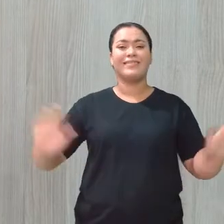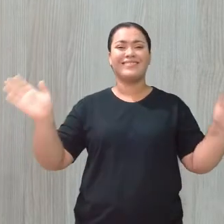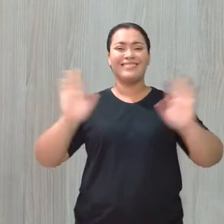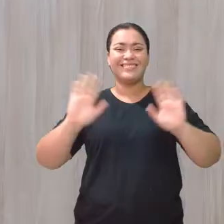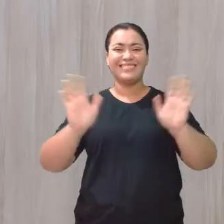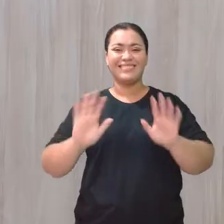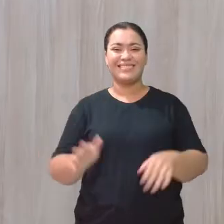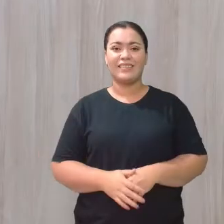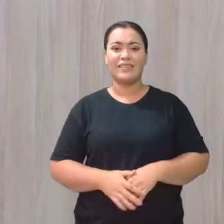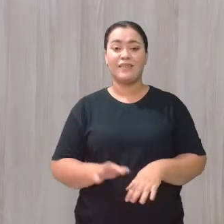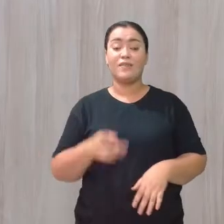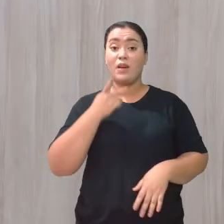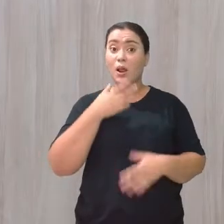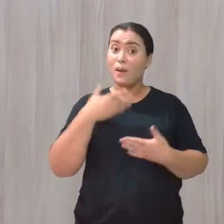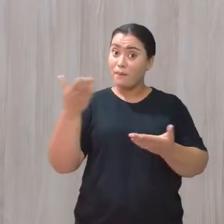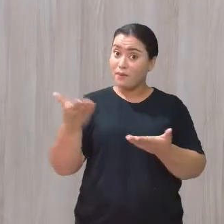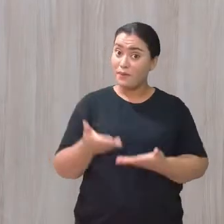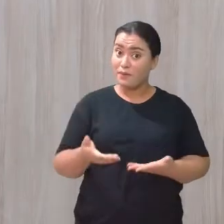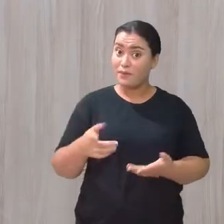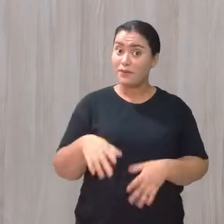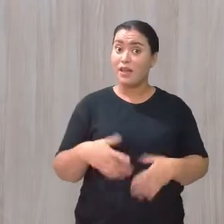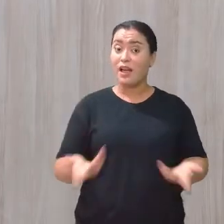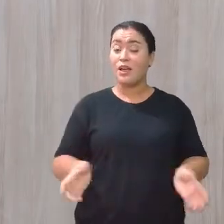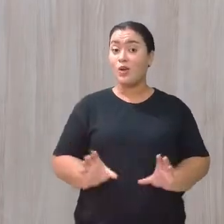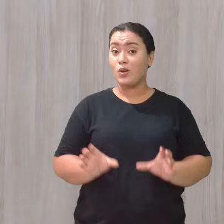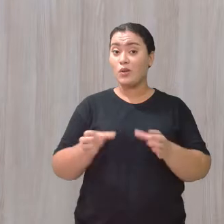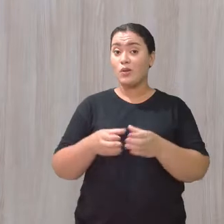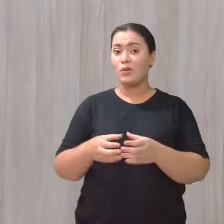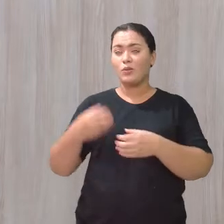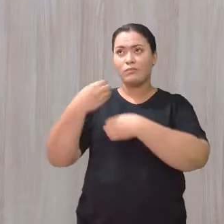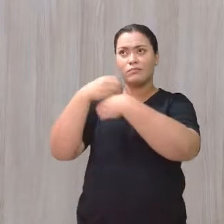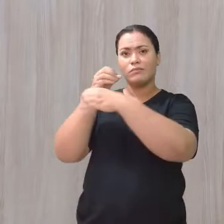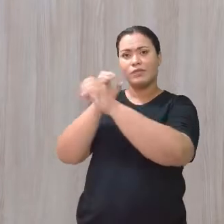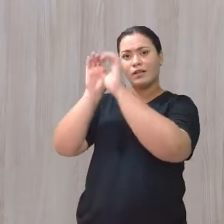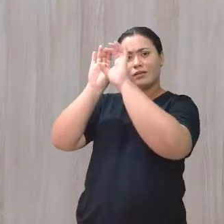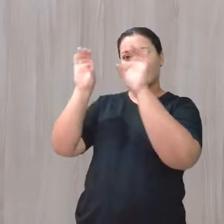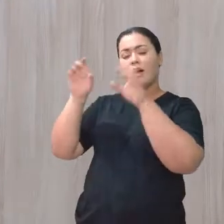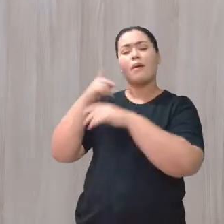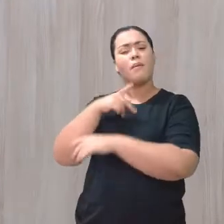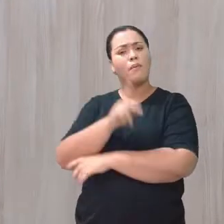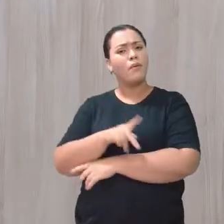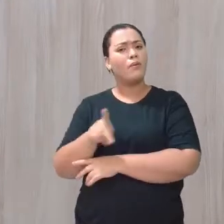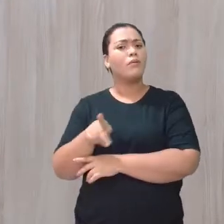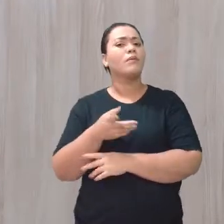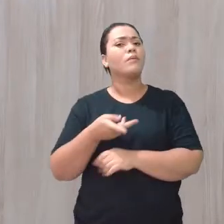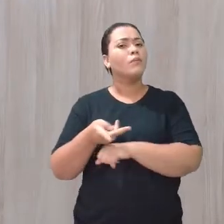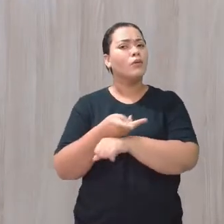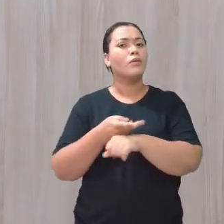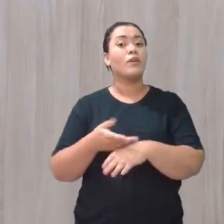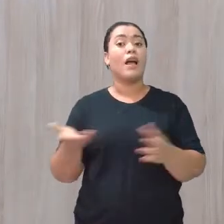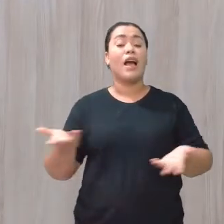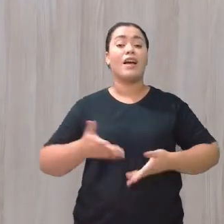pessoal. Bem-vindos, viu, pessoal, ao nosso clube de astronomia. Procurem aí os professores de vocês.